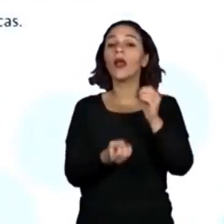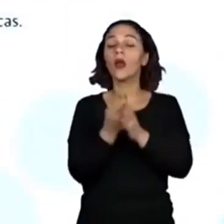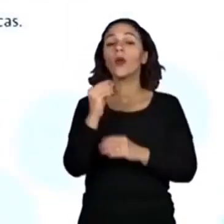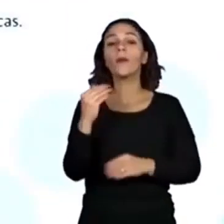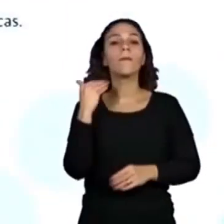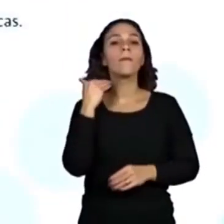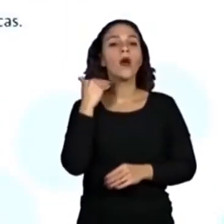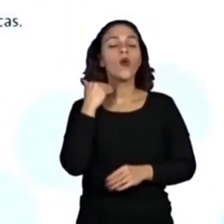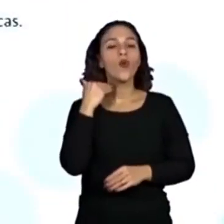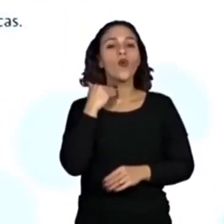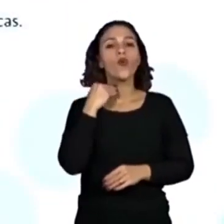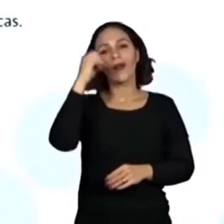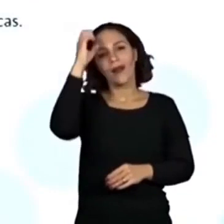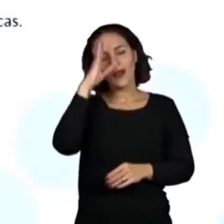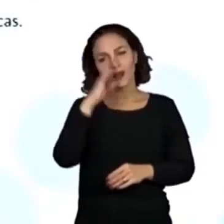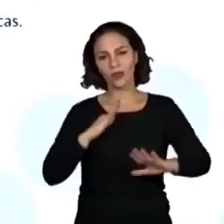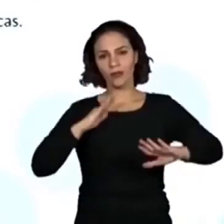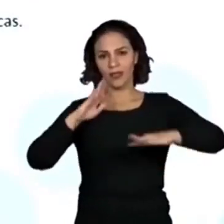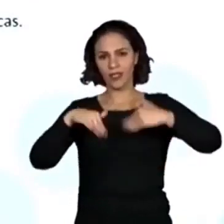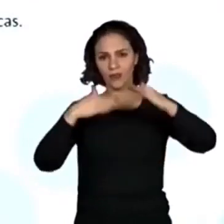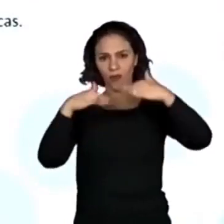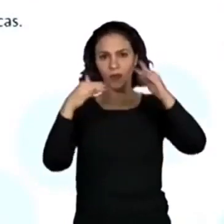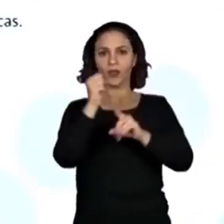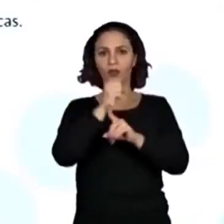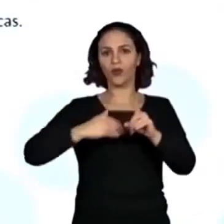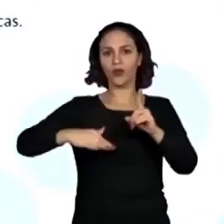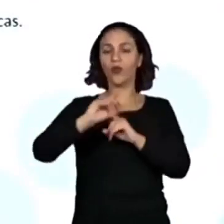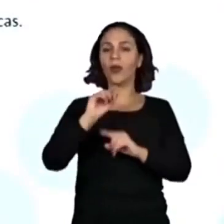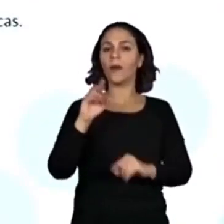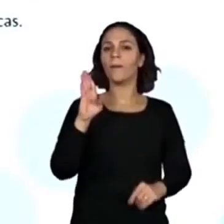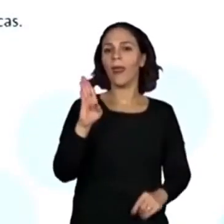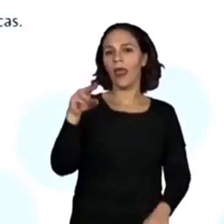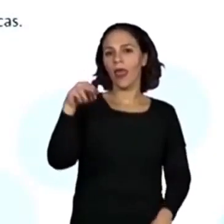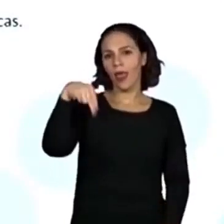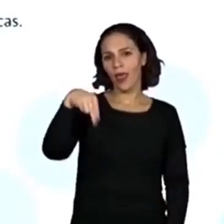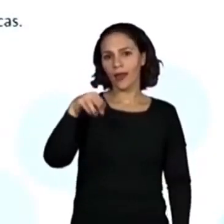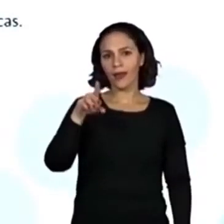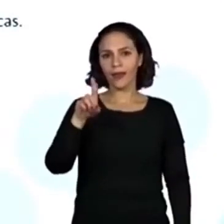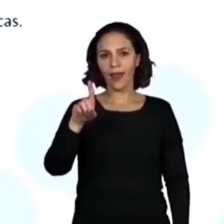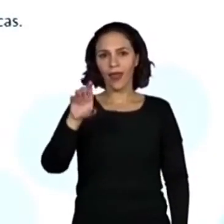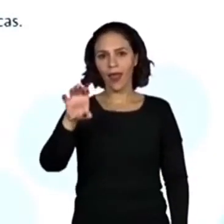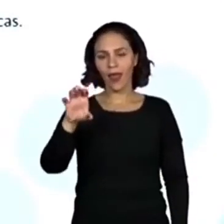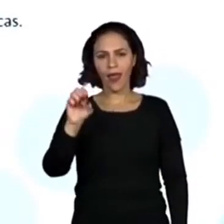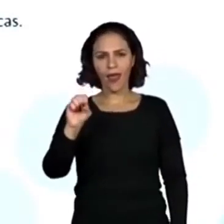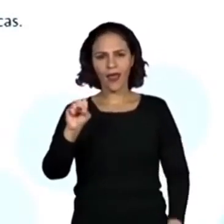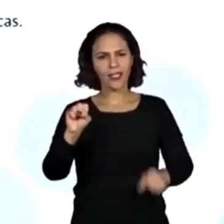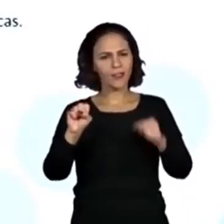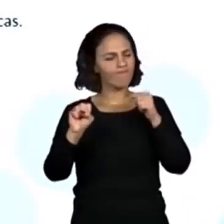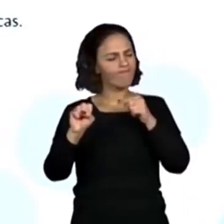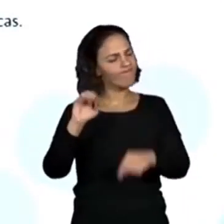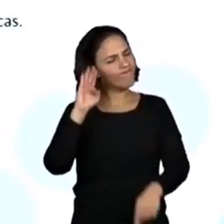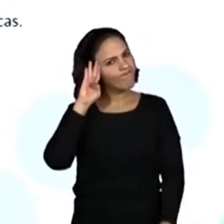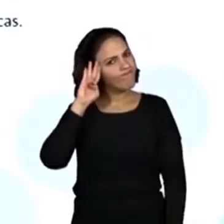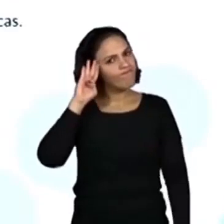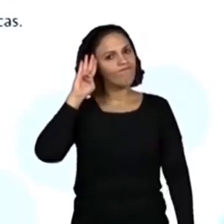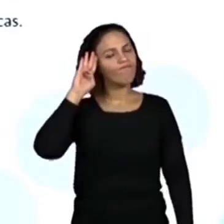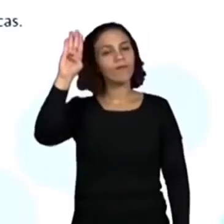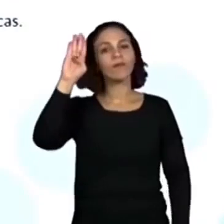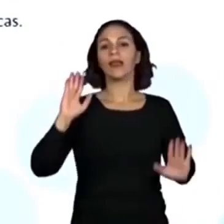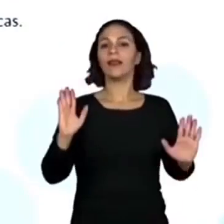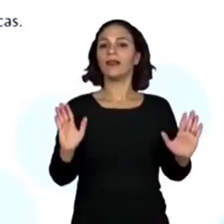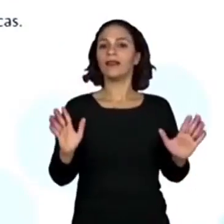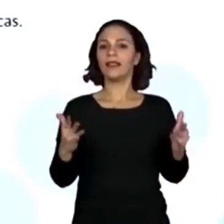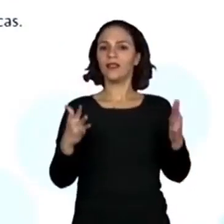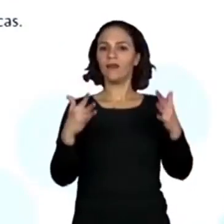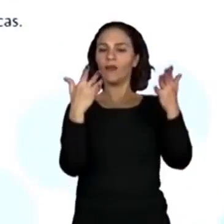de Desenvolvimento Econômico e Social, o BNDES, que é fundamental para o desenvolvimento econômico. Esse